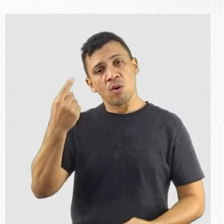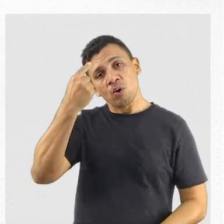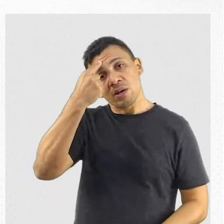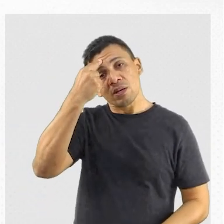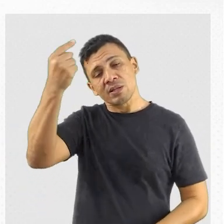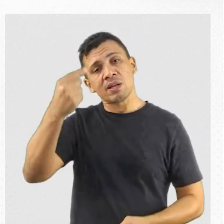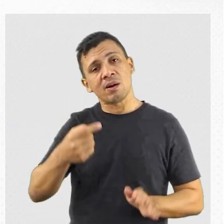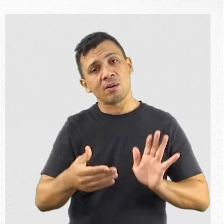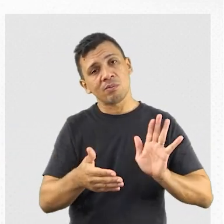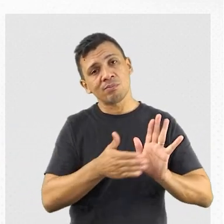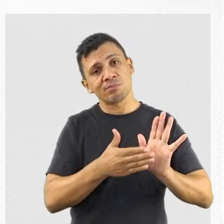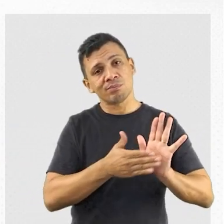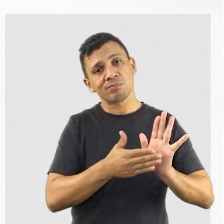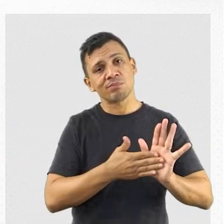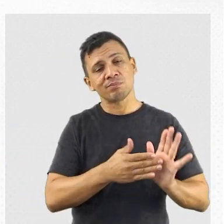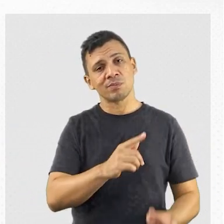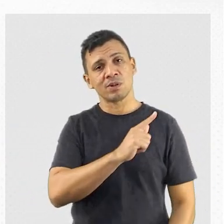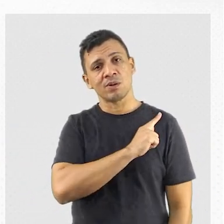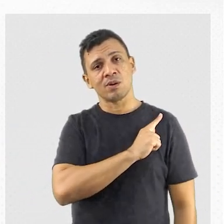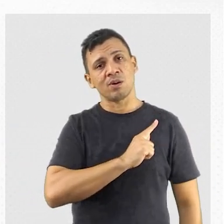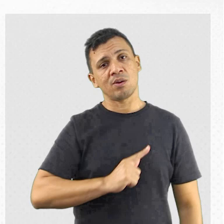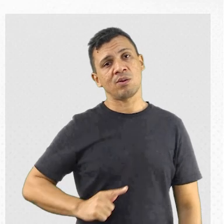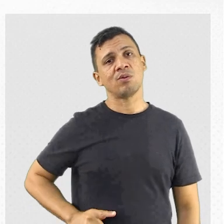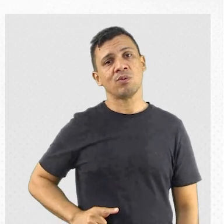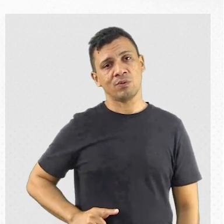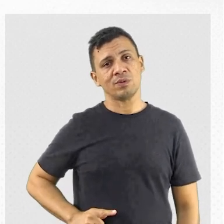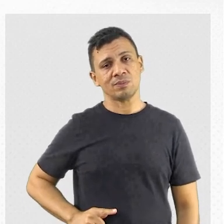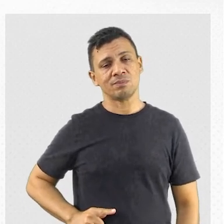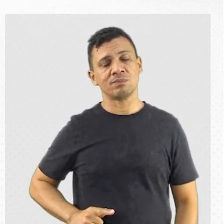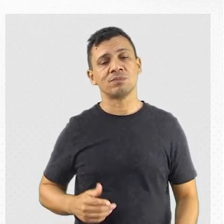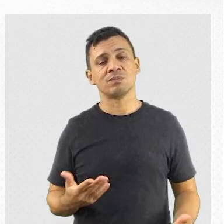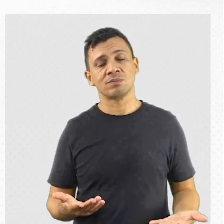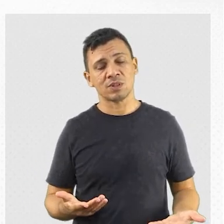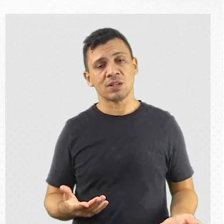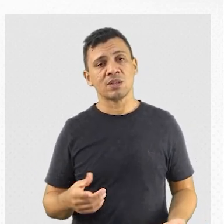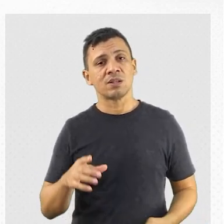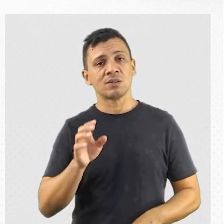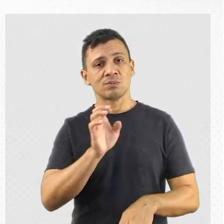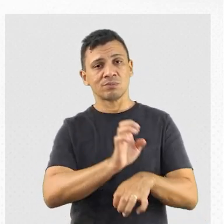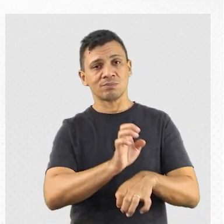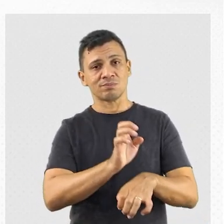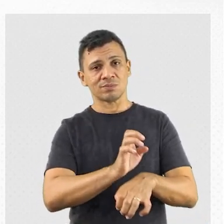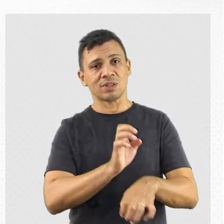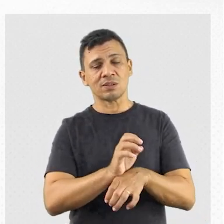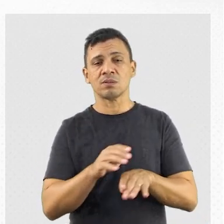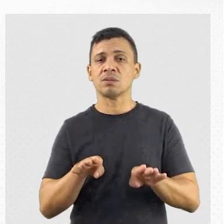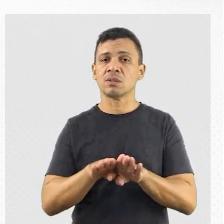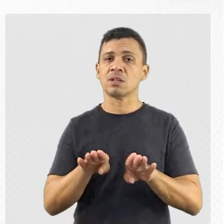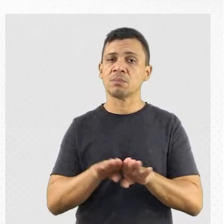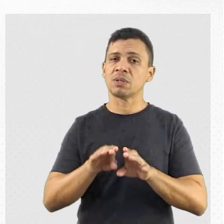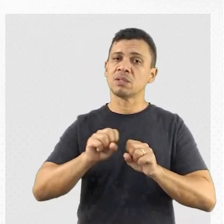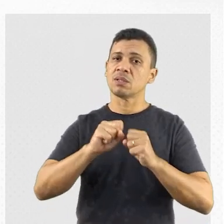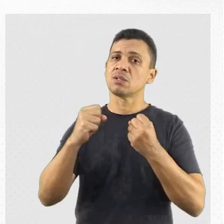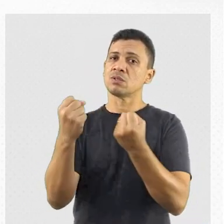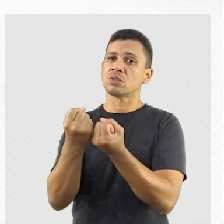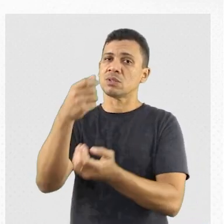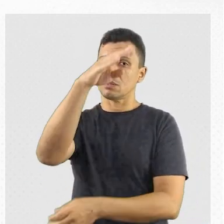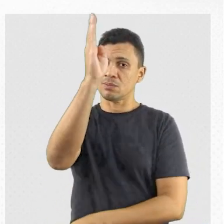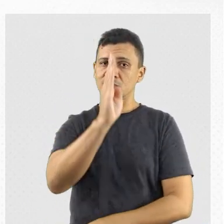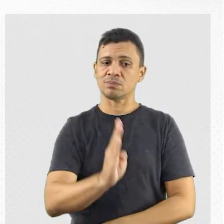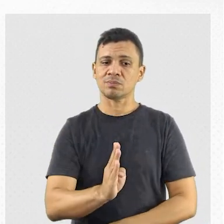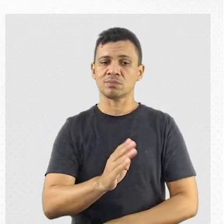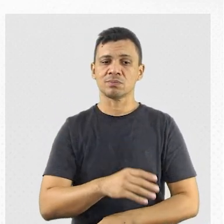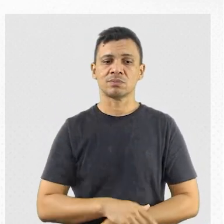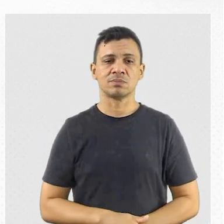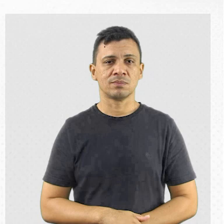regras sociais que não são apenas individuais, não são formadas pela mentalidade do indivíduo, são